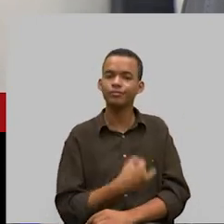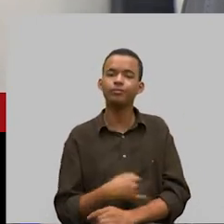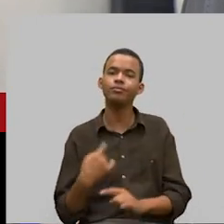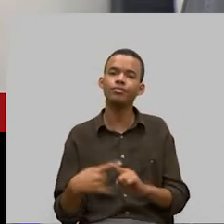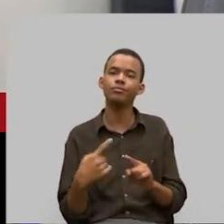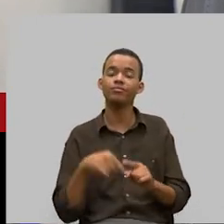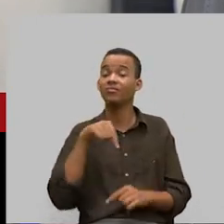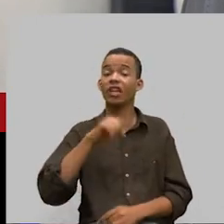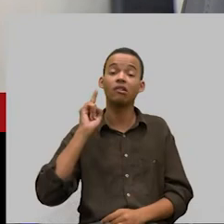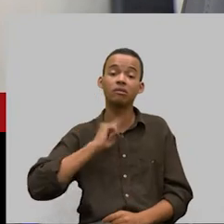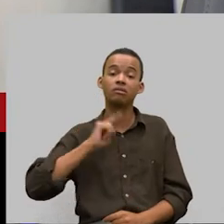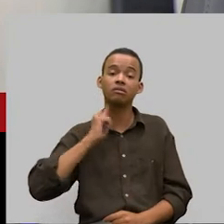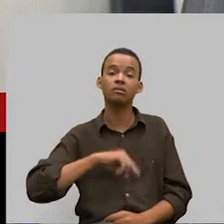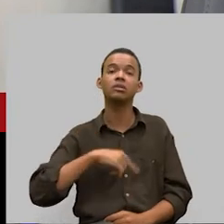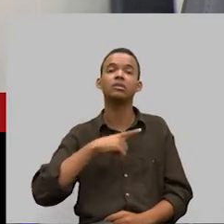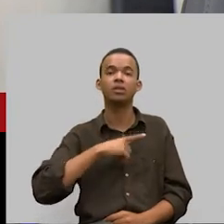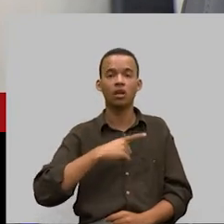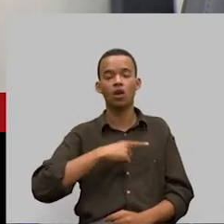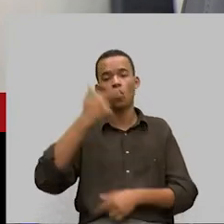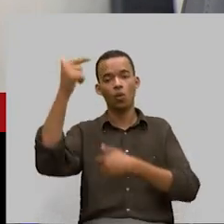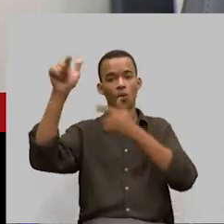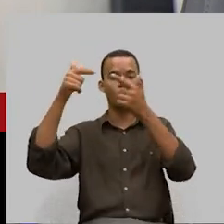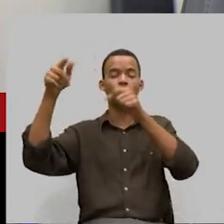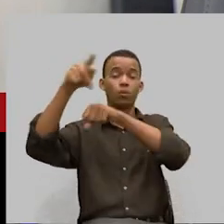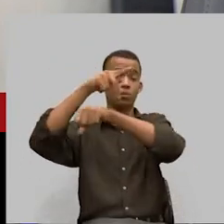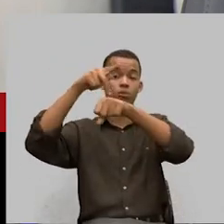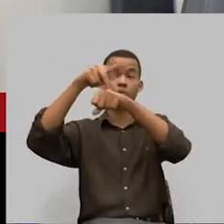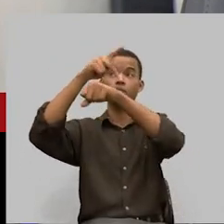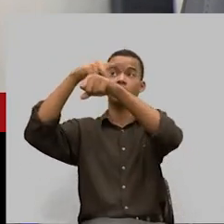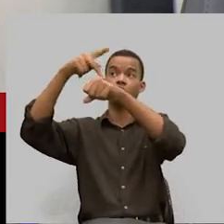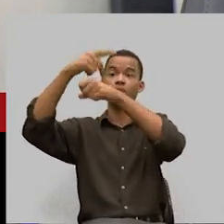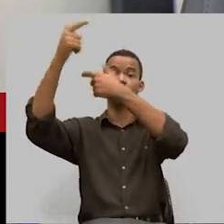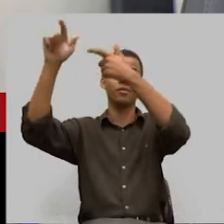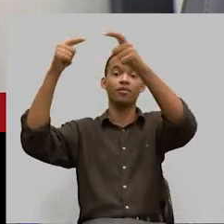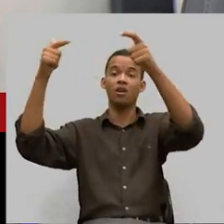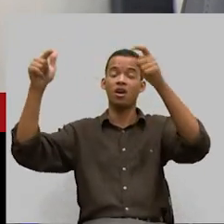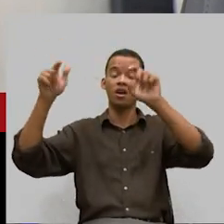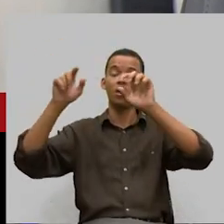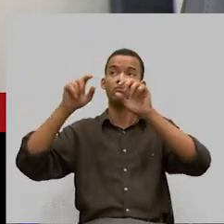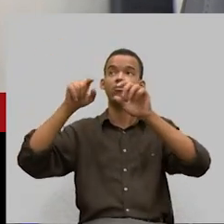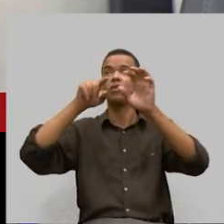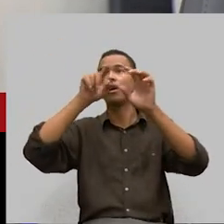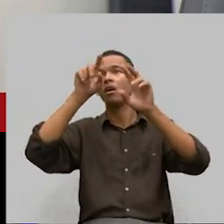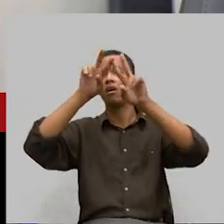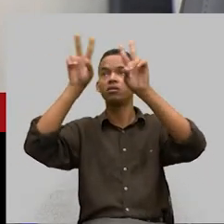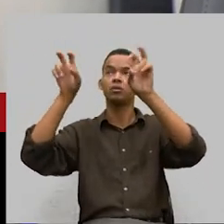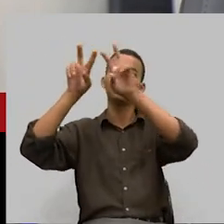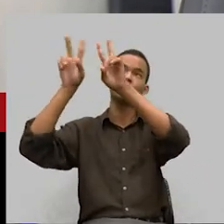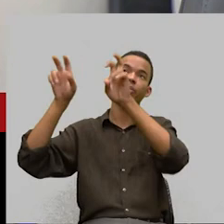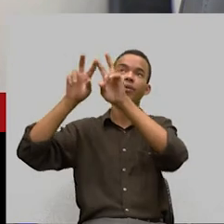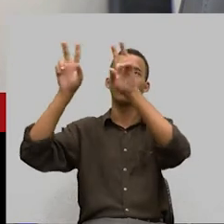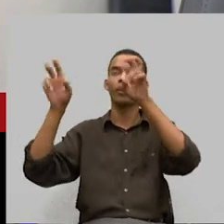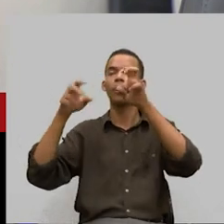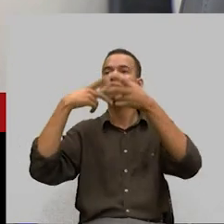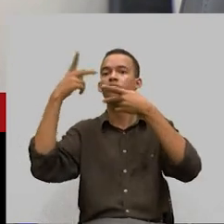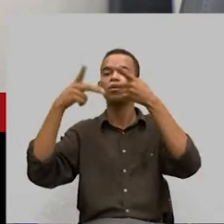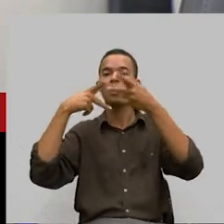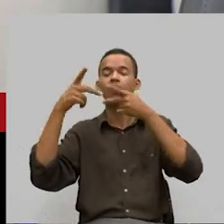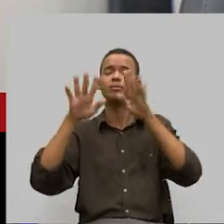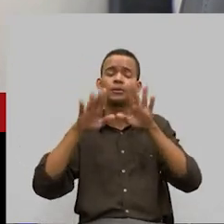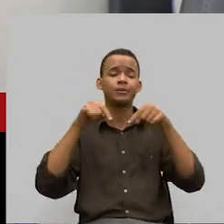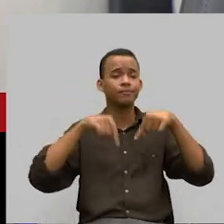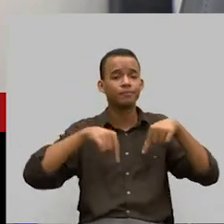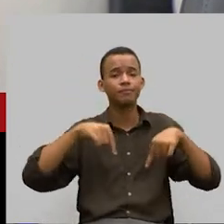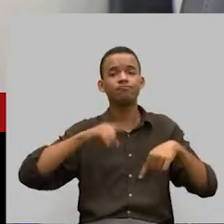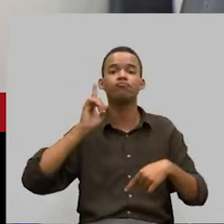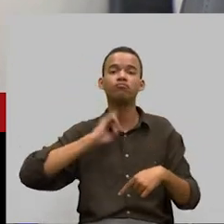acontecem n outros países inclusive mas a gente esquece que no na nossa base no no solo